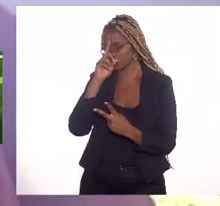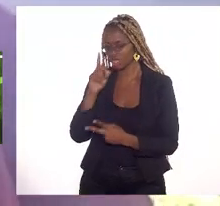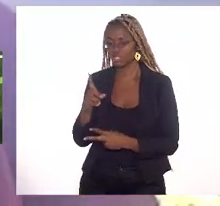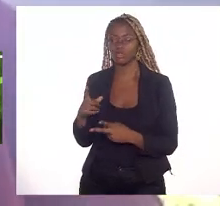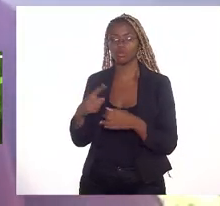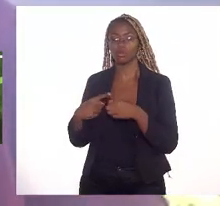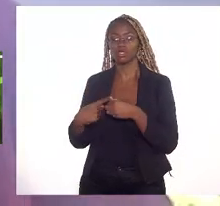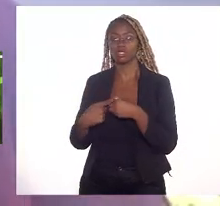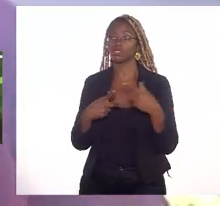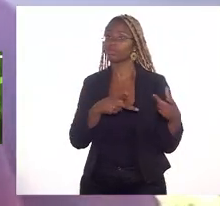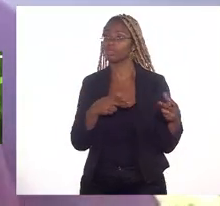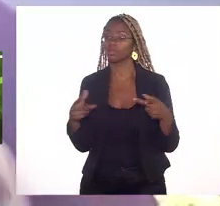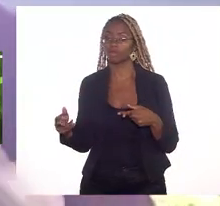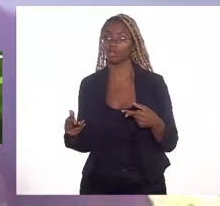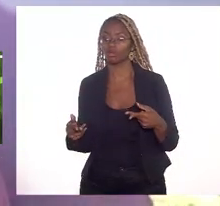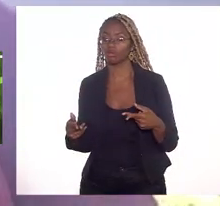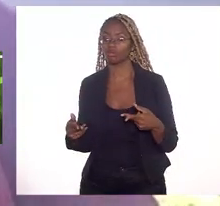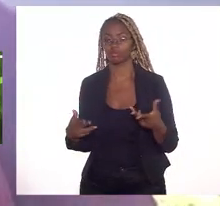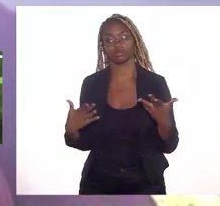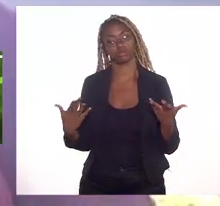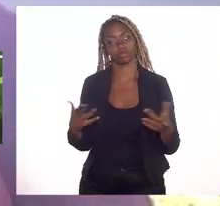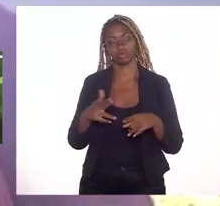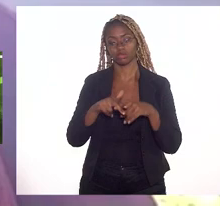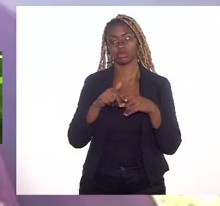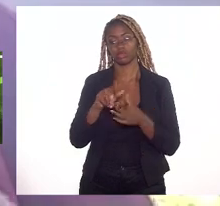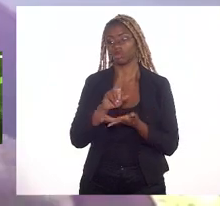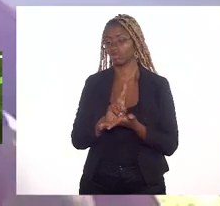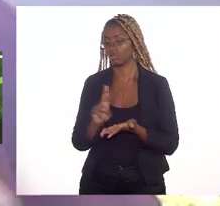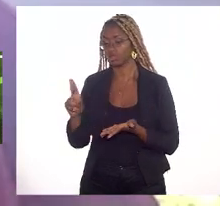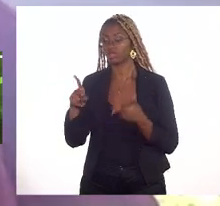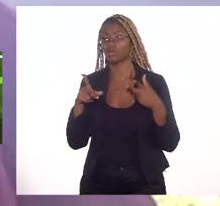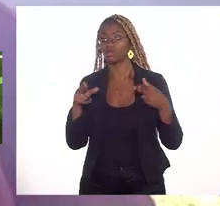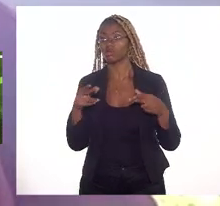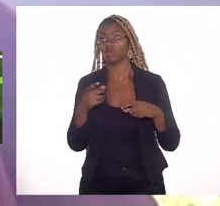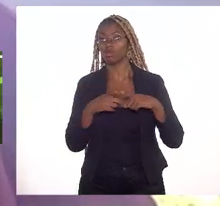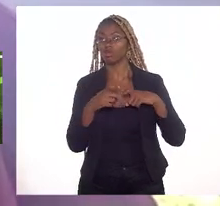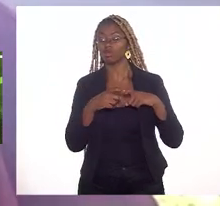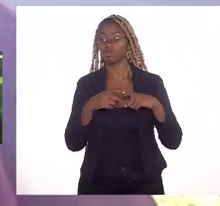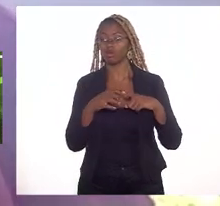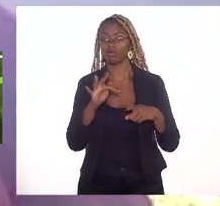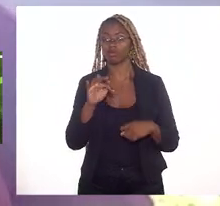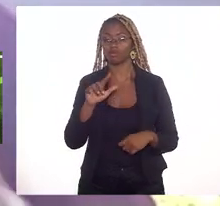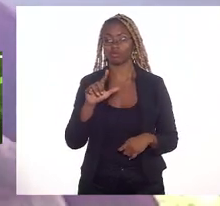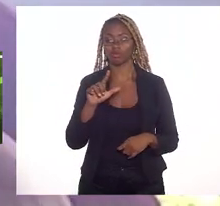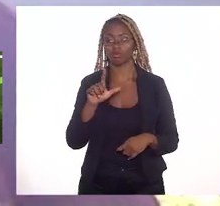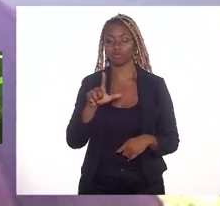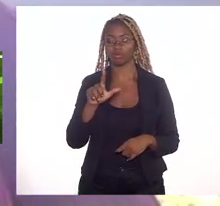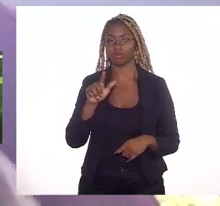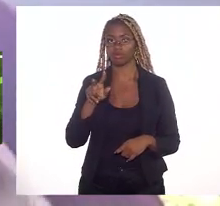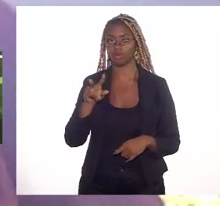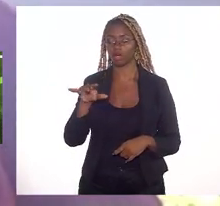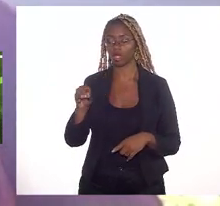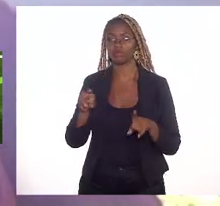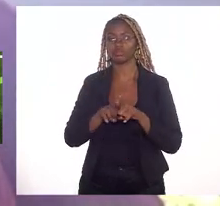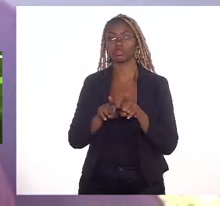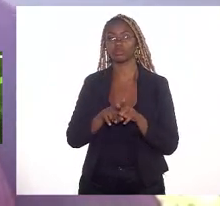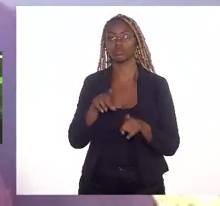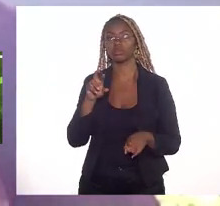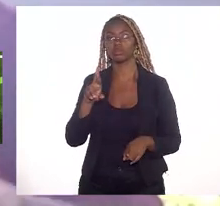mesmo município. Primeiro, porque são os hospitais universitários, como o doutor Flávio bem disse, o doutor Rubens também, é o que